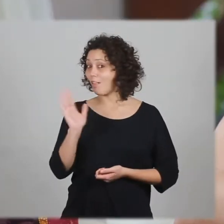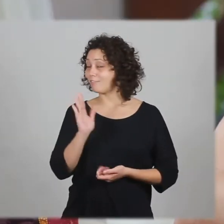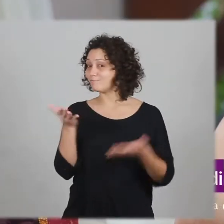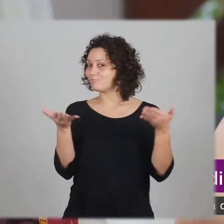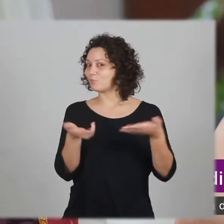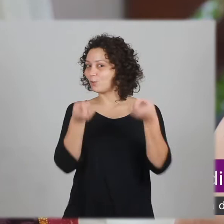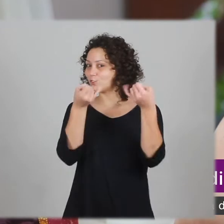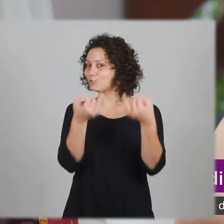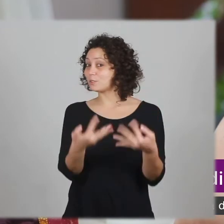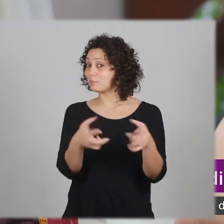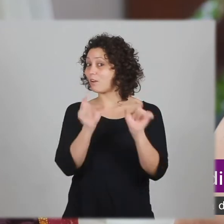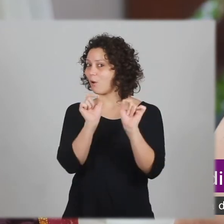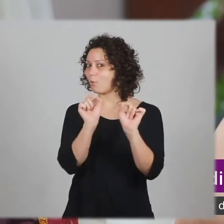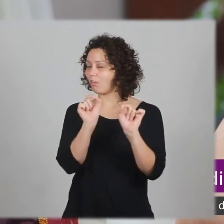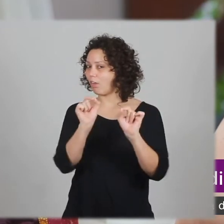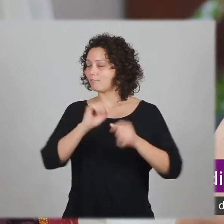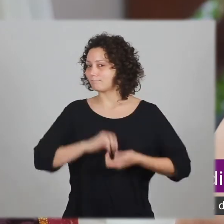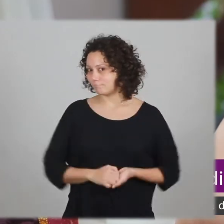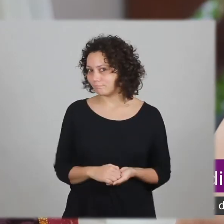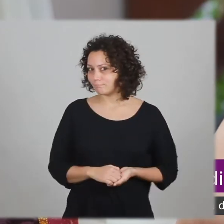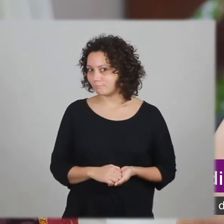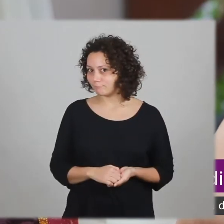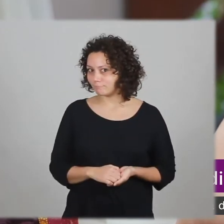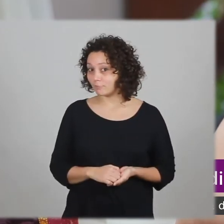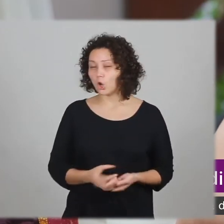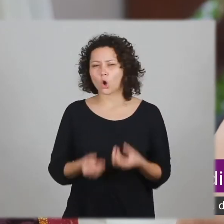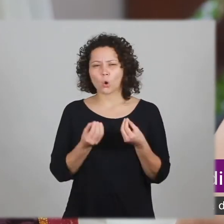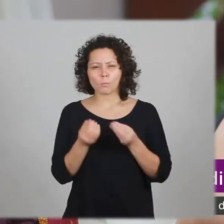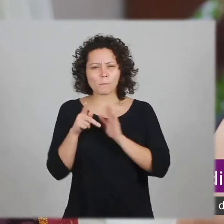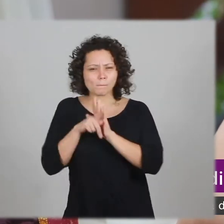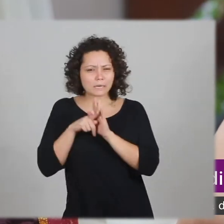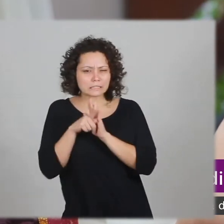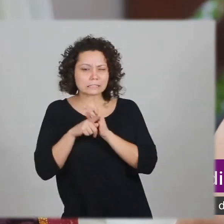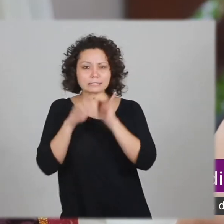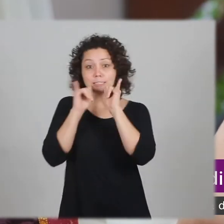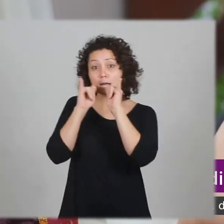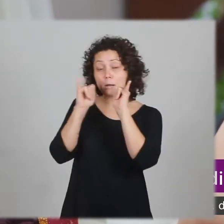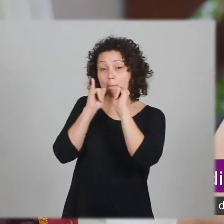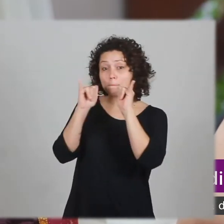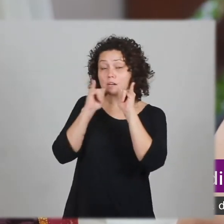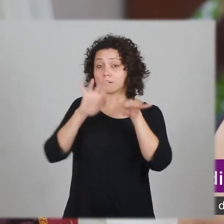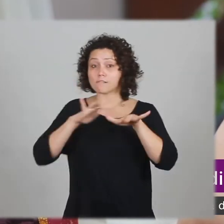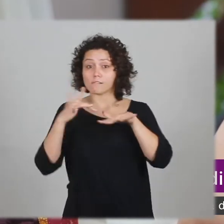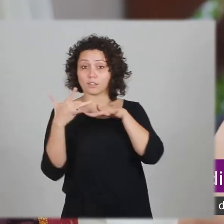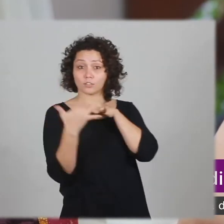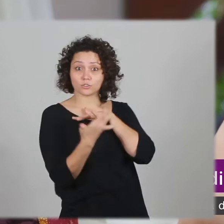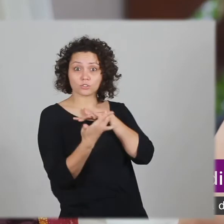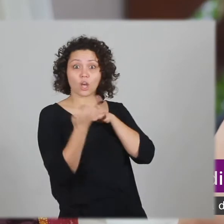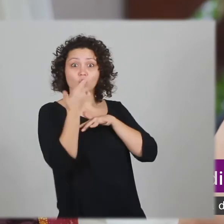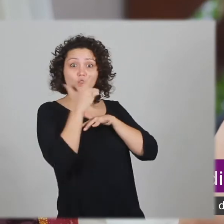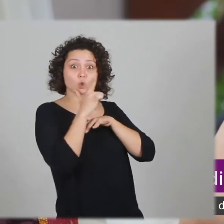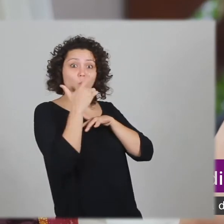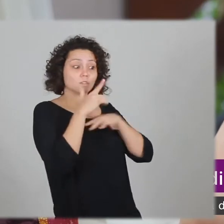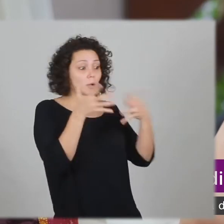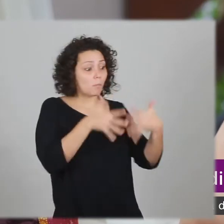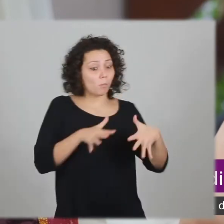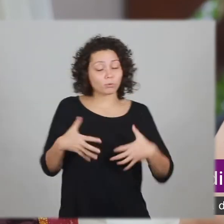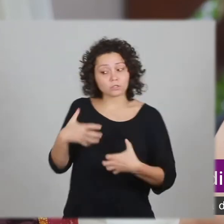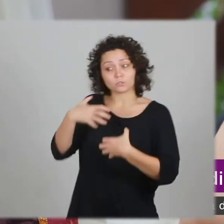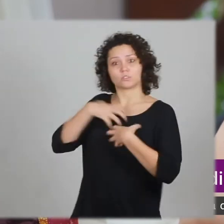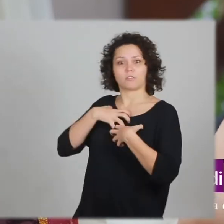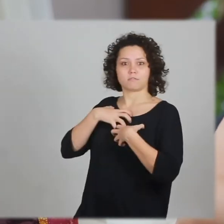Olá! Hoje eu vou falar para vocês como a gente pode utilizar pesquisas, campanhas e mídias sociais para sensibilizar